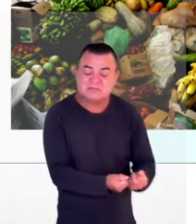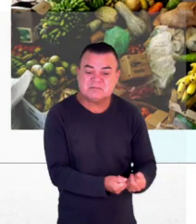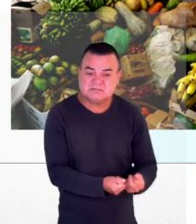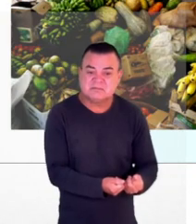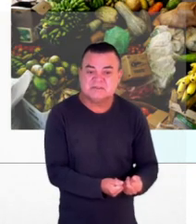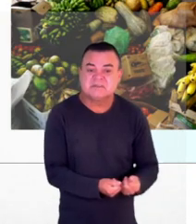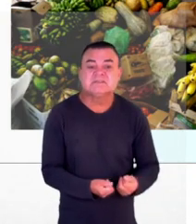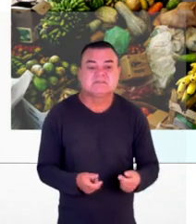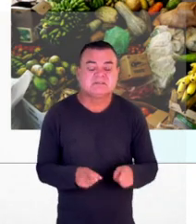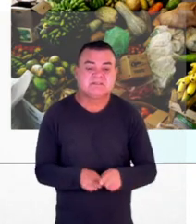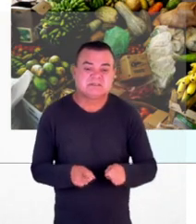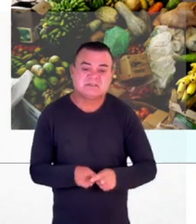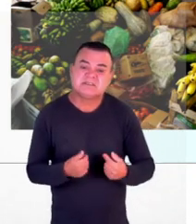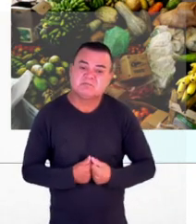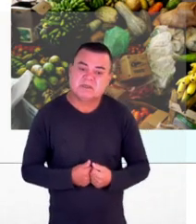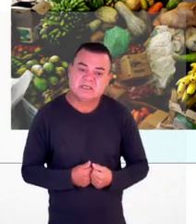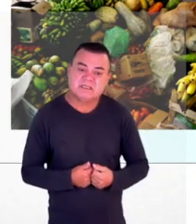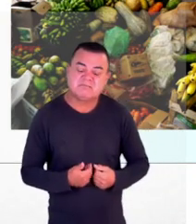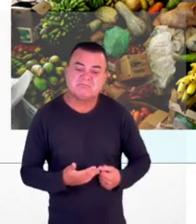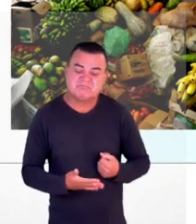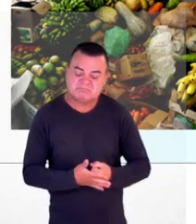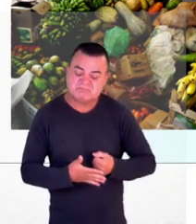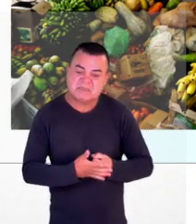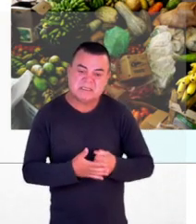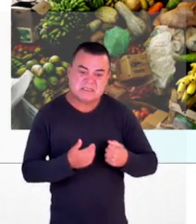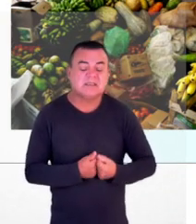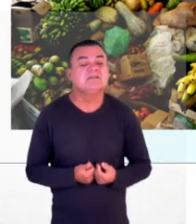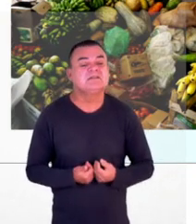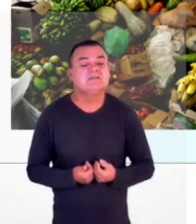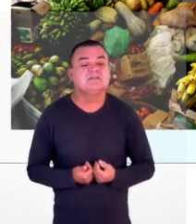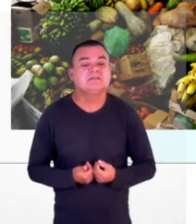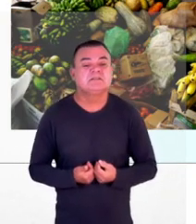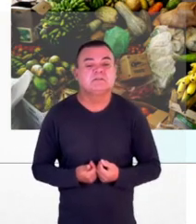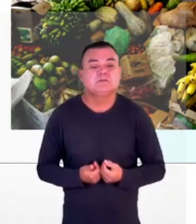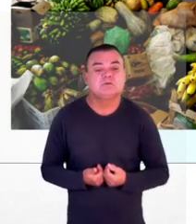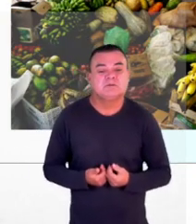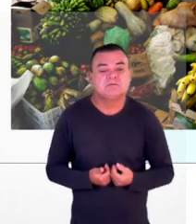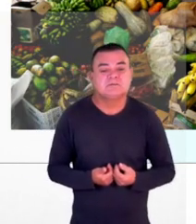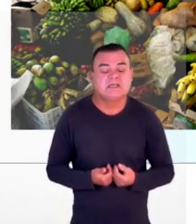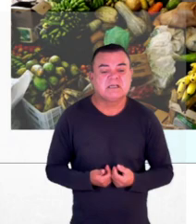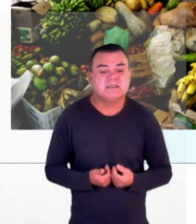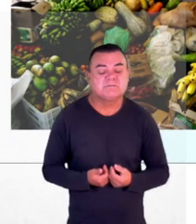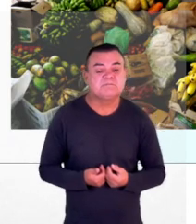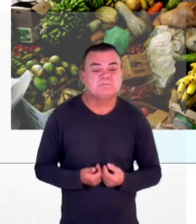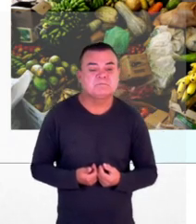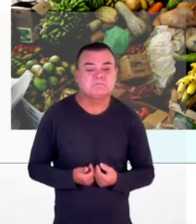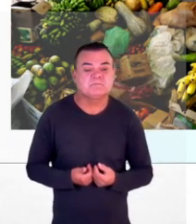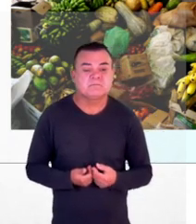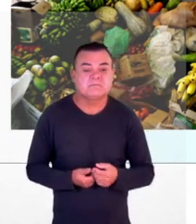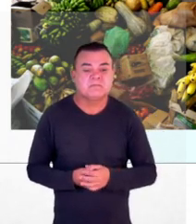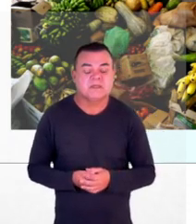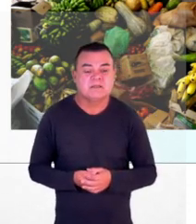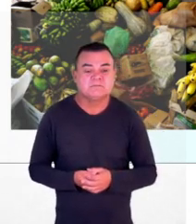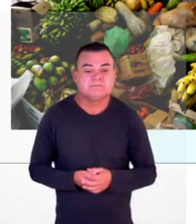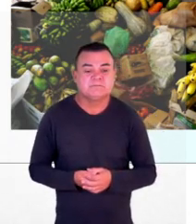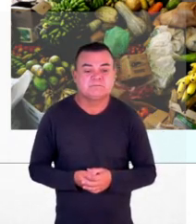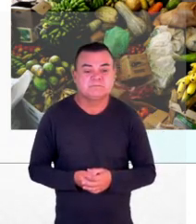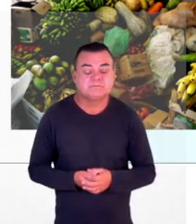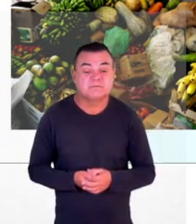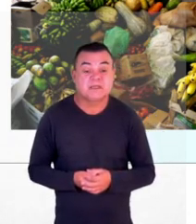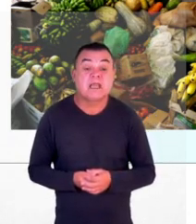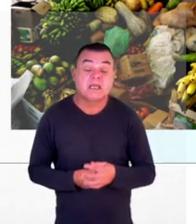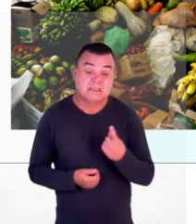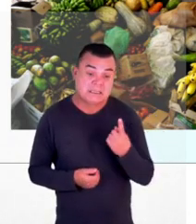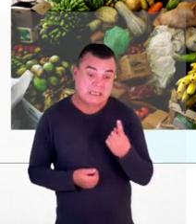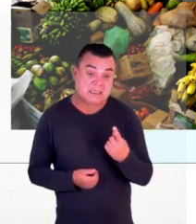acho que é sobre isso também né que estamos aqui eh nós temos eu quero chamar atenção Para um dado